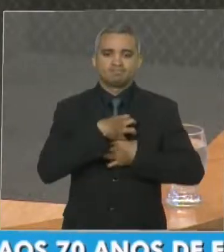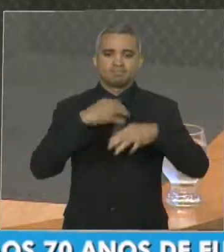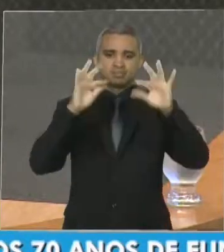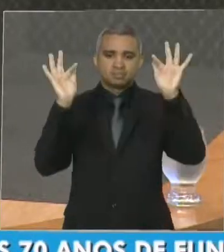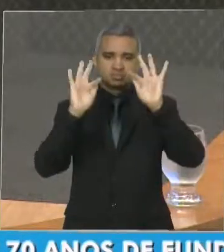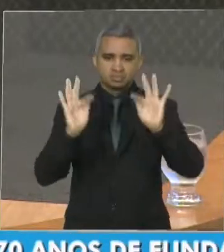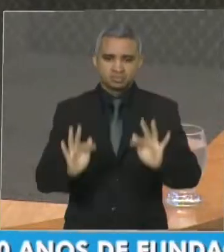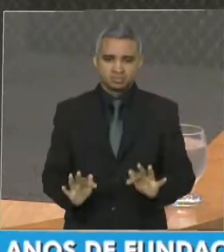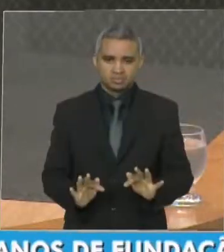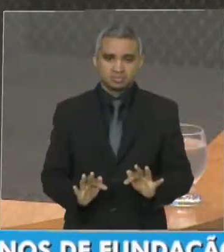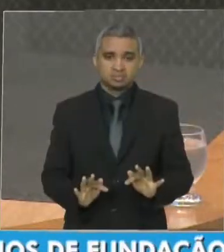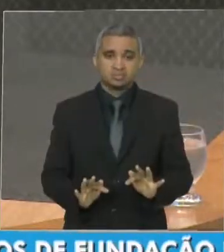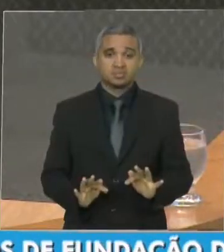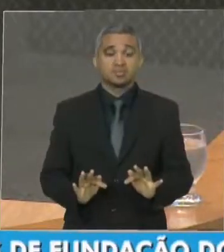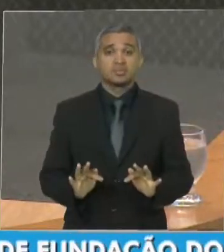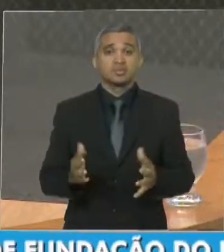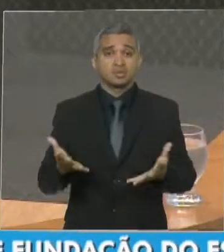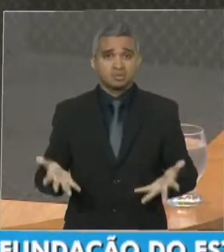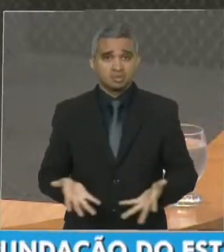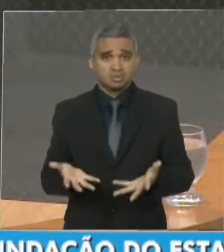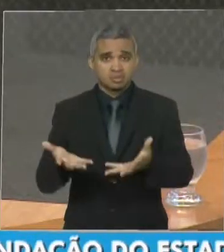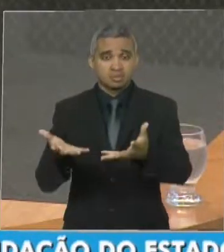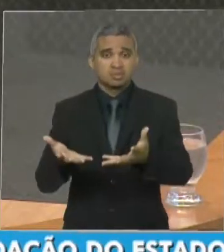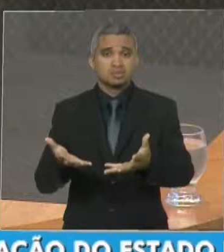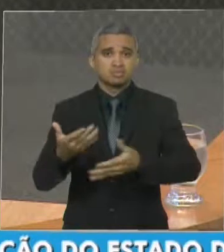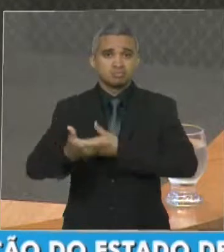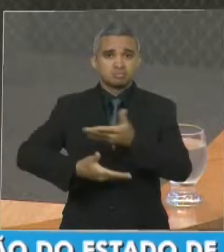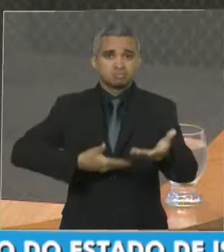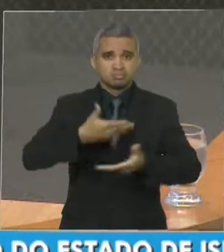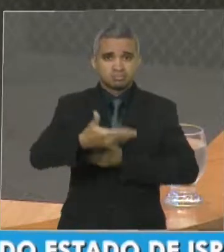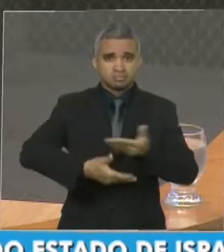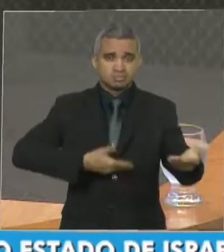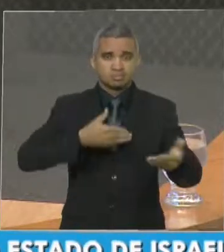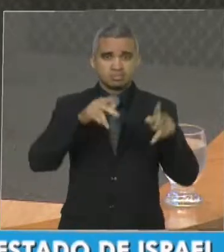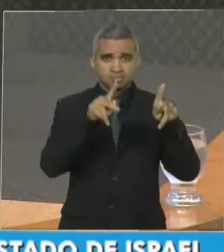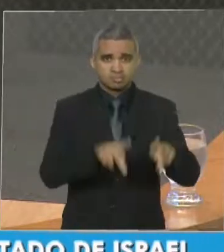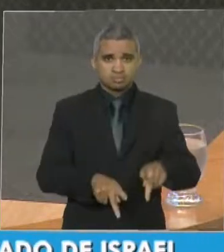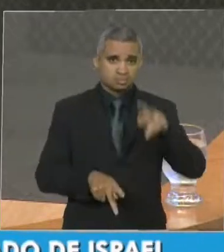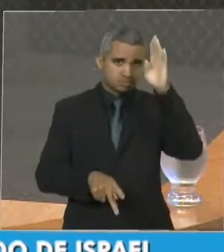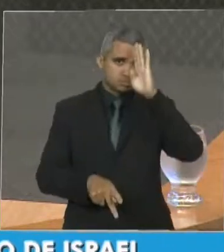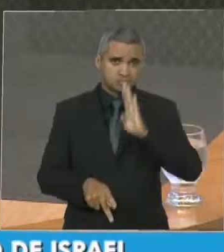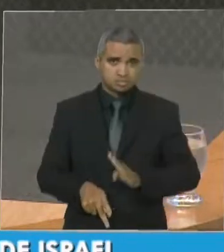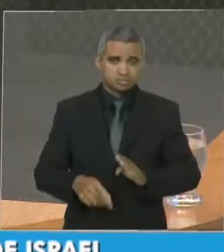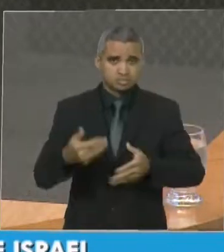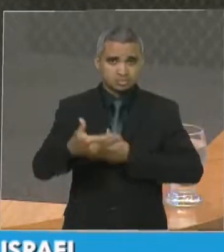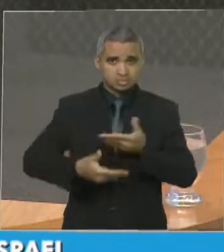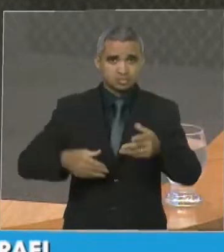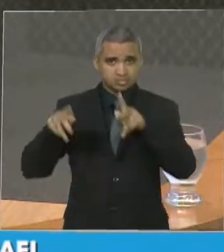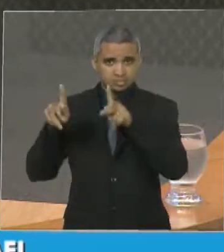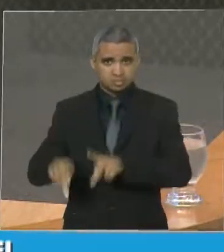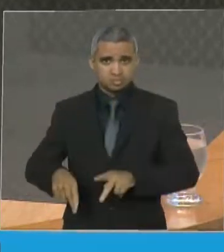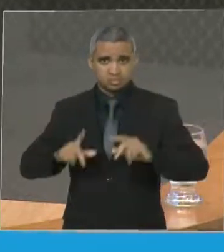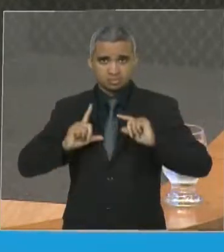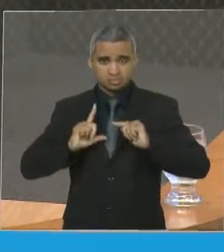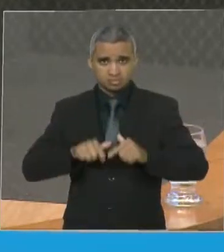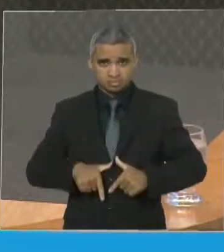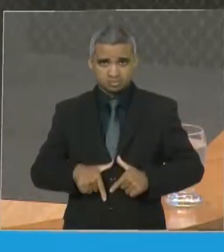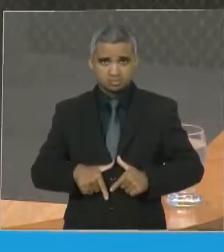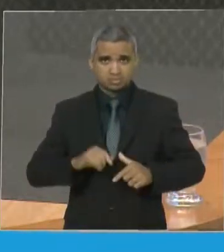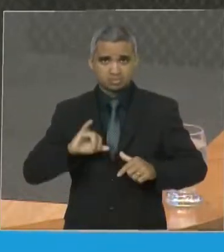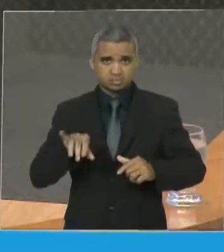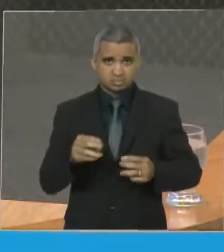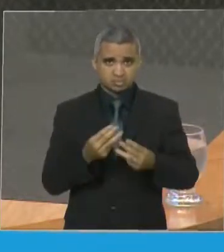que essa cordialidade entre o povo judeu e o povo brasileiro tenha se estendido de maneira especial